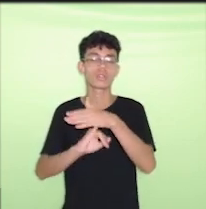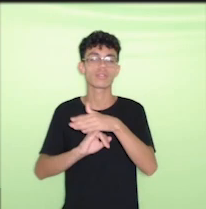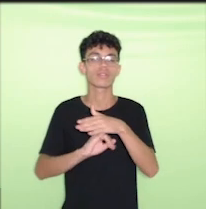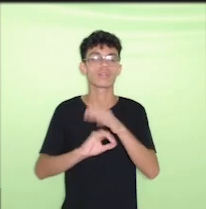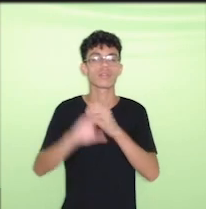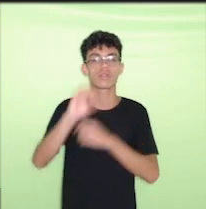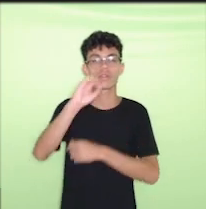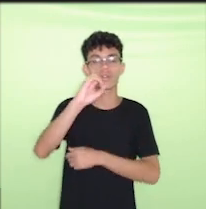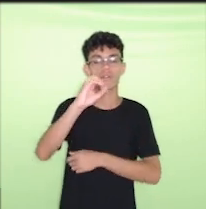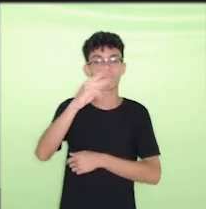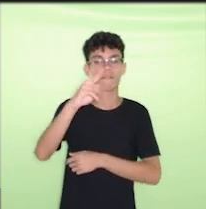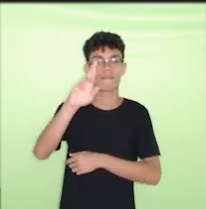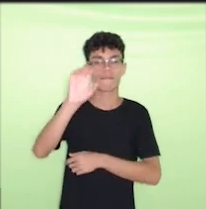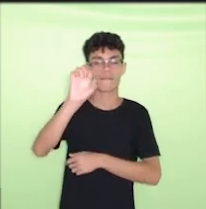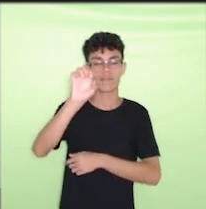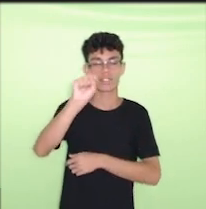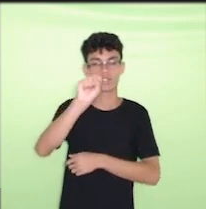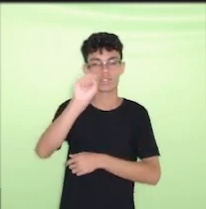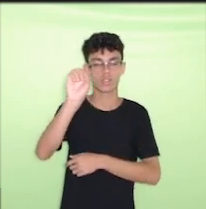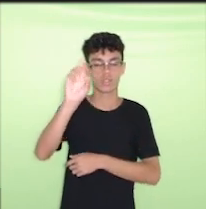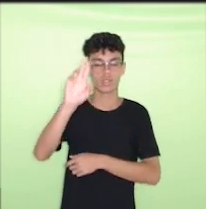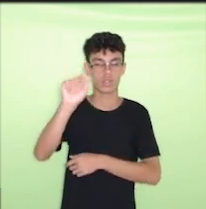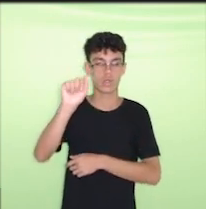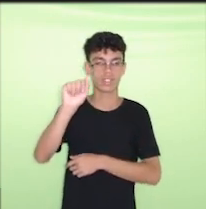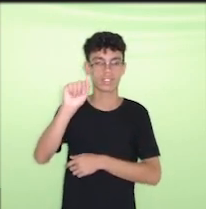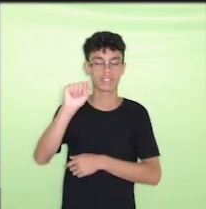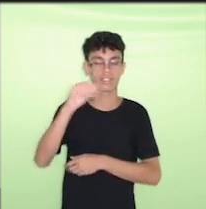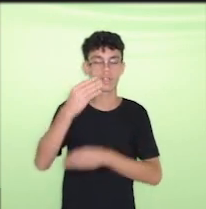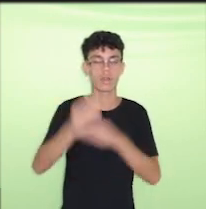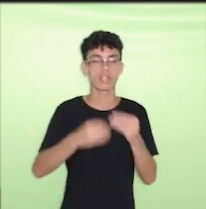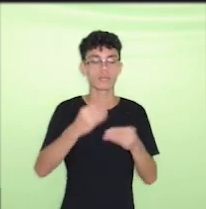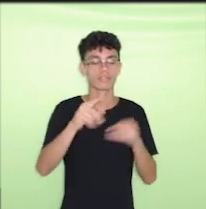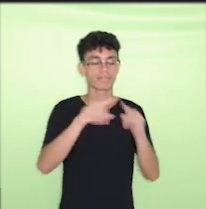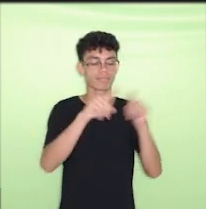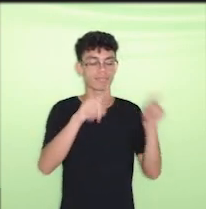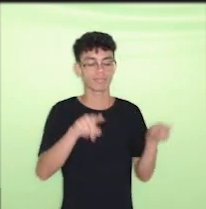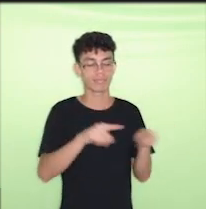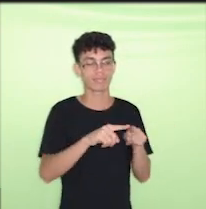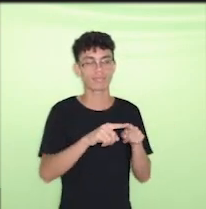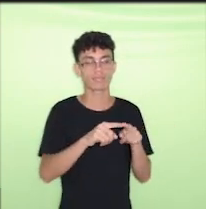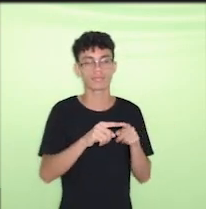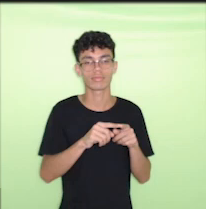opressoras, nessa peça, né? Como enquadrar, como